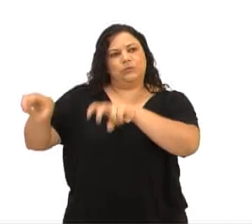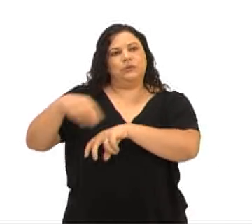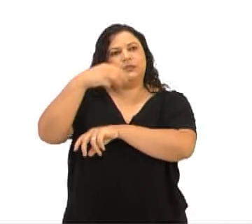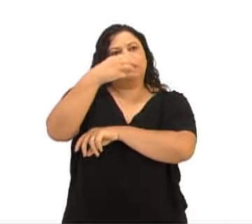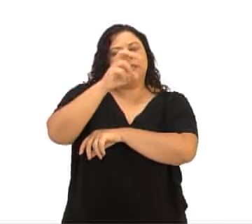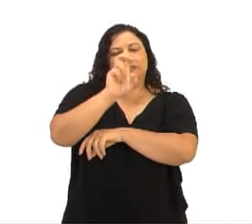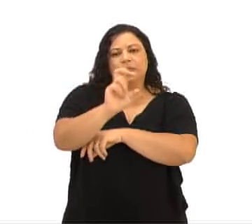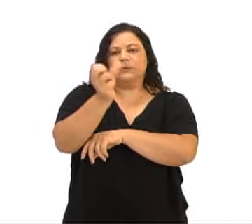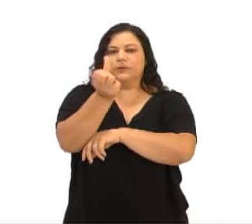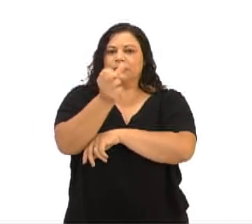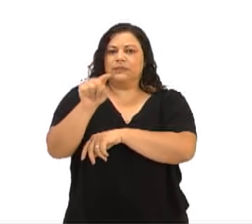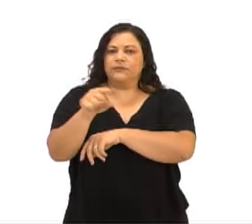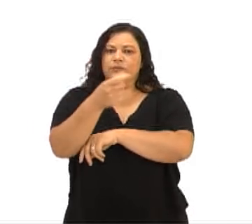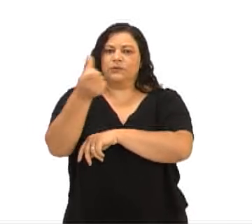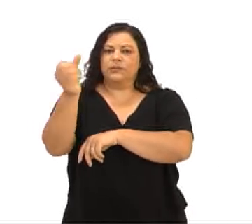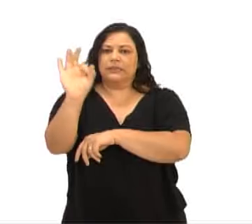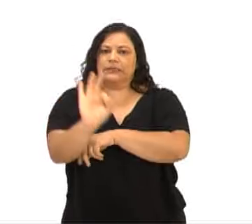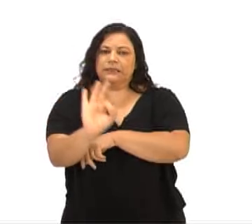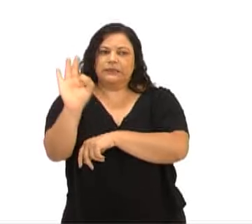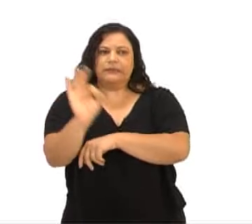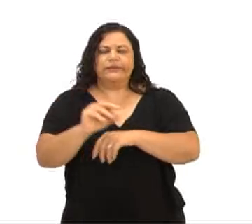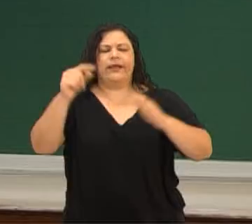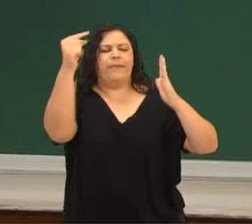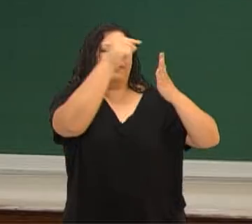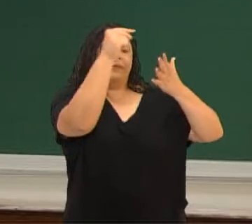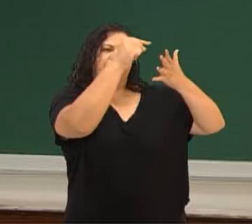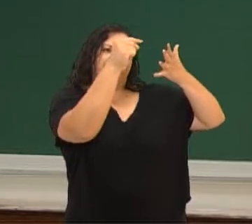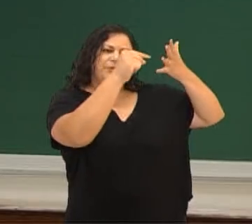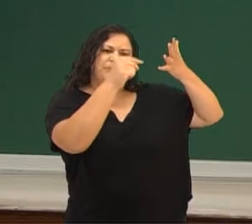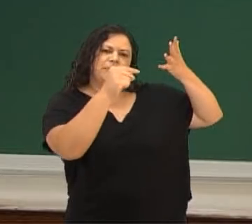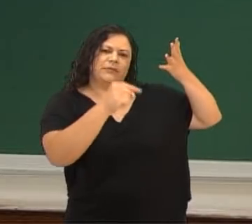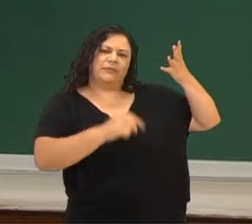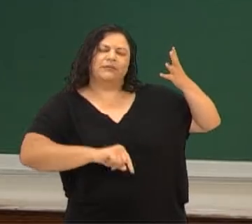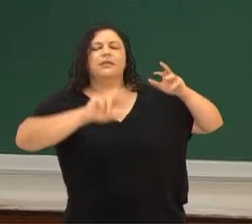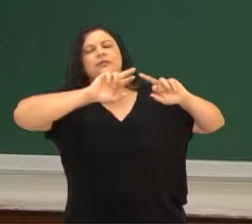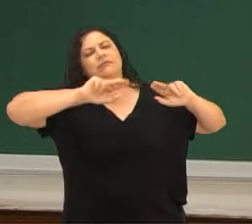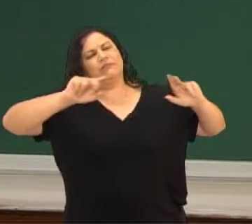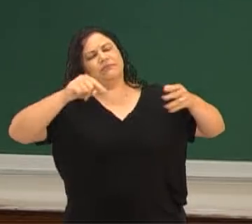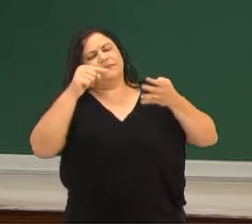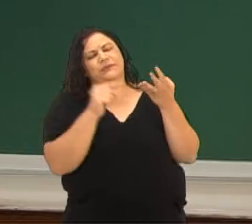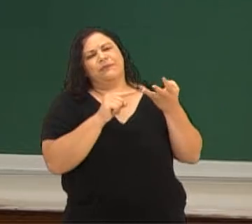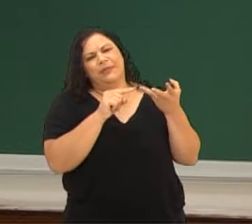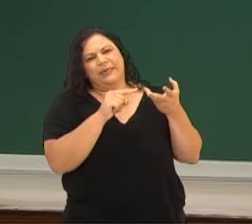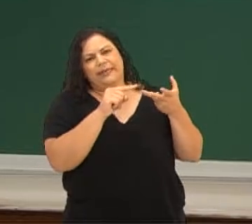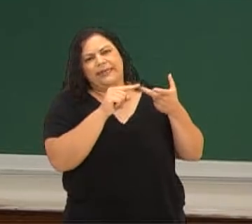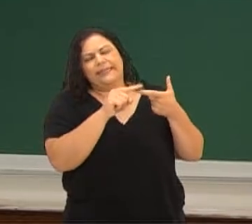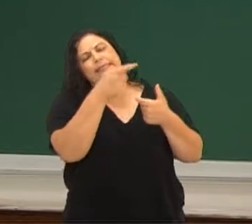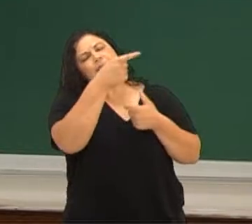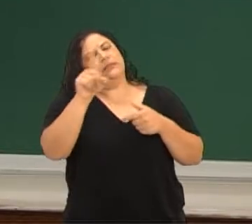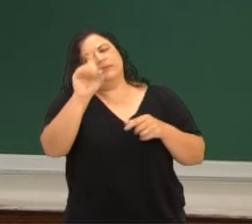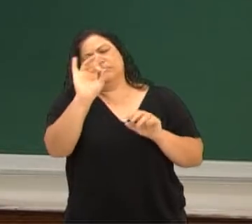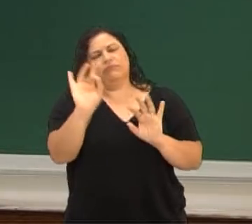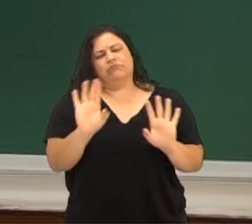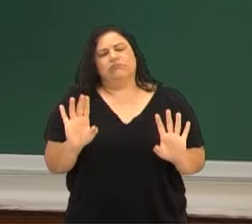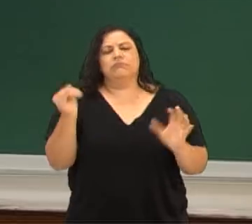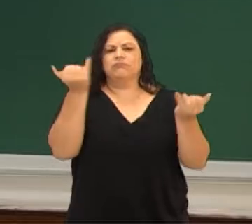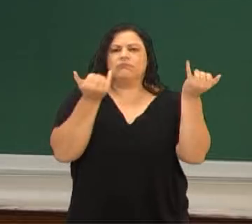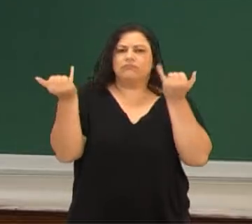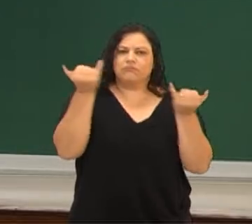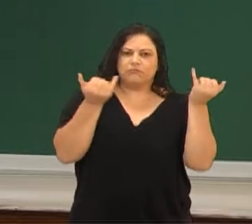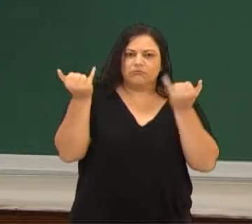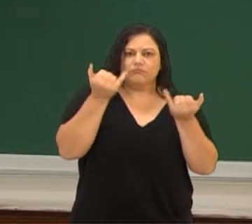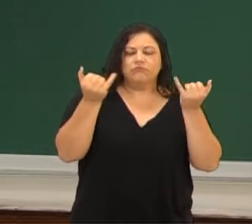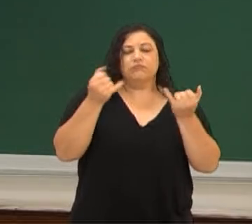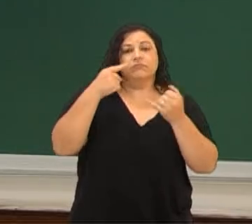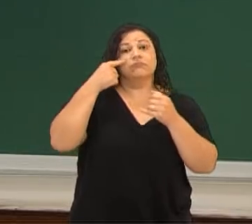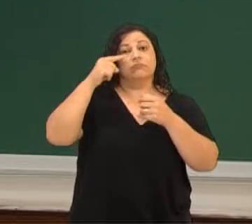de informações aqui, né? Não vamos nos ater a essa parte mais quantitativa, né, das informações, isso vocês dão